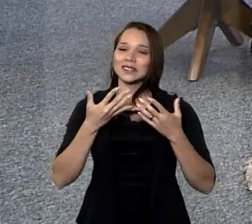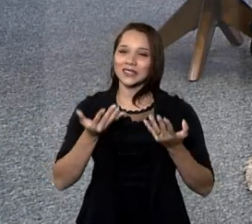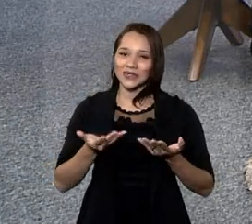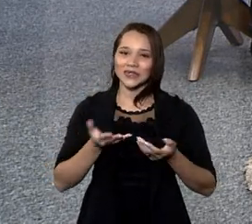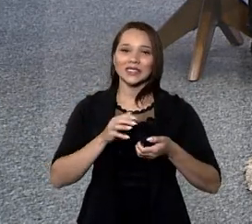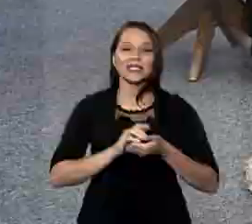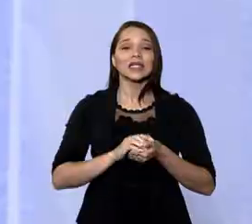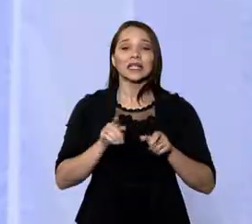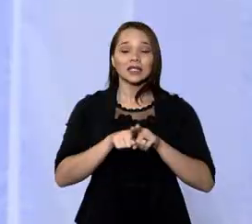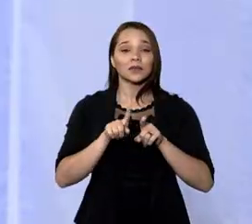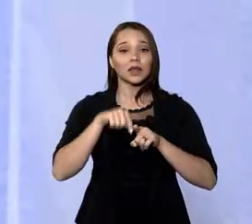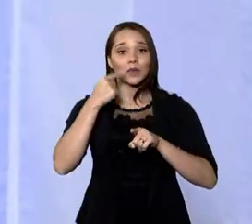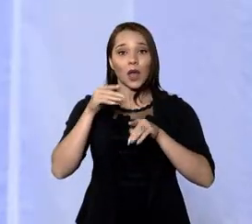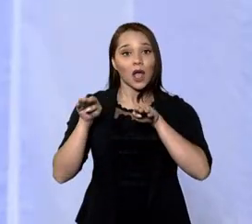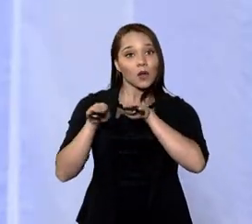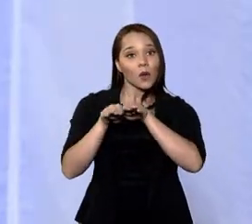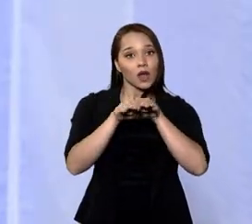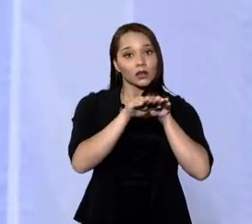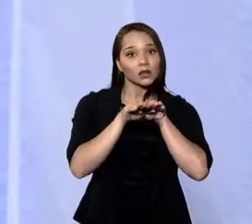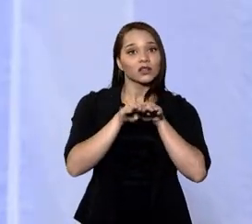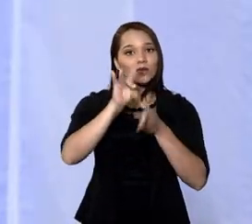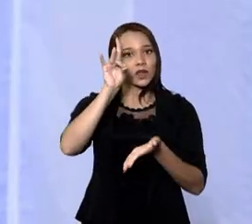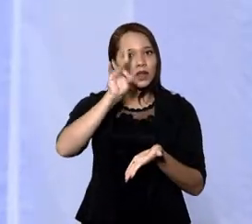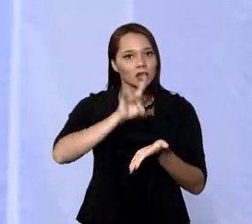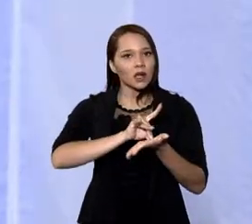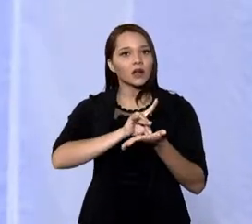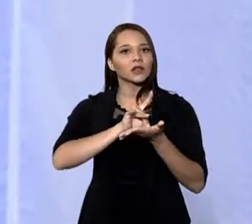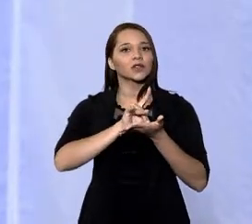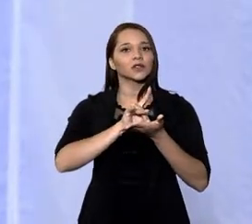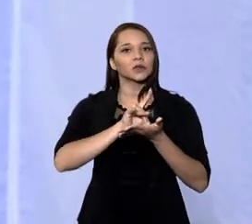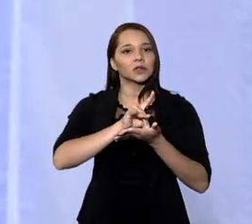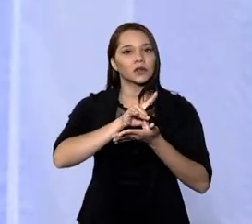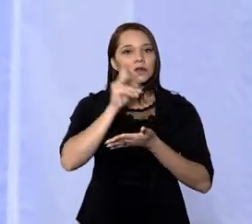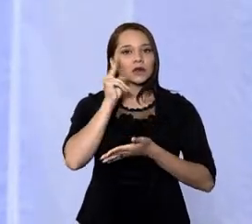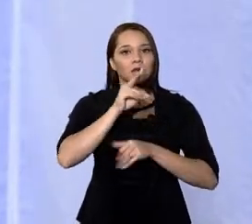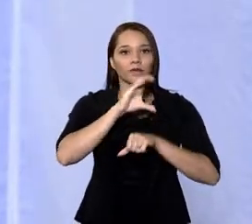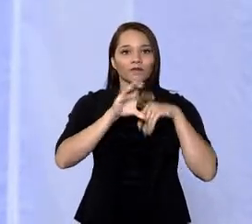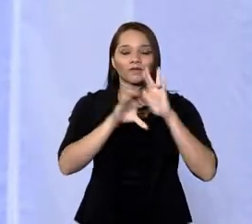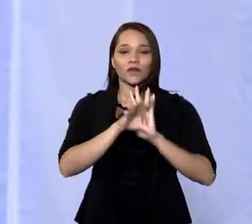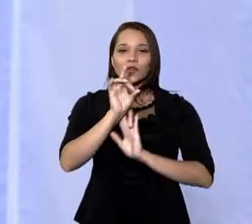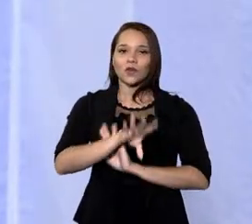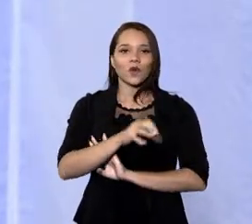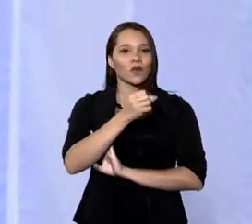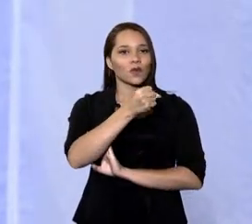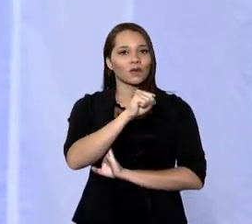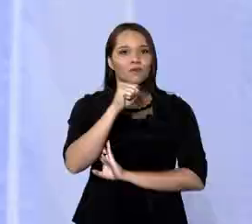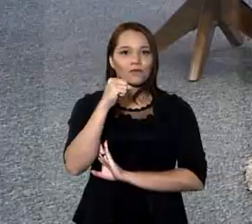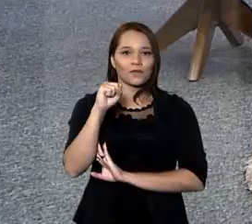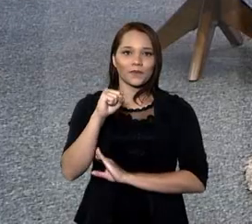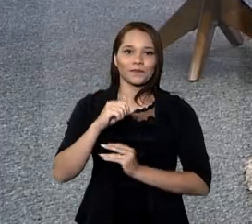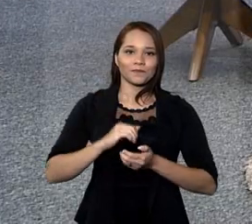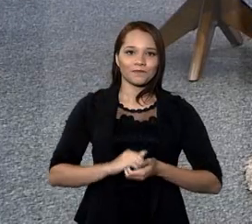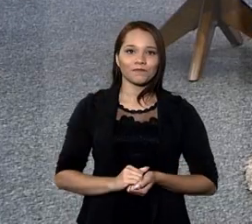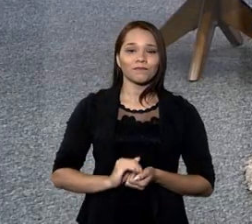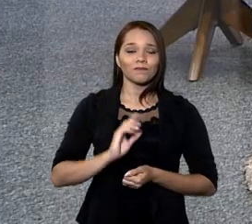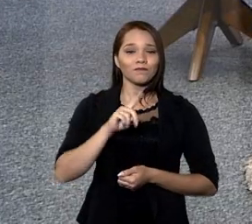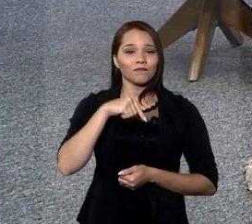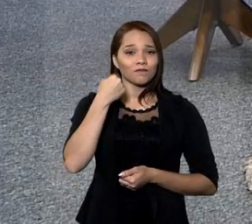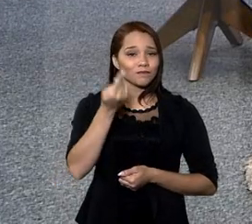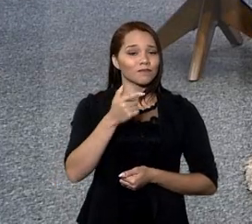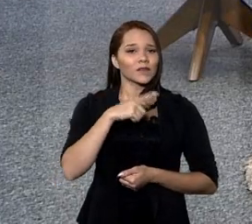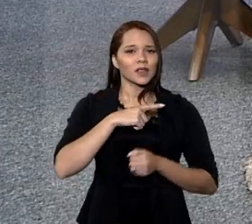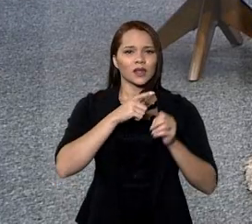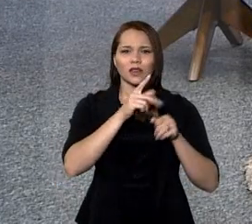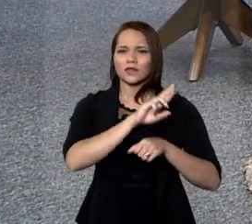enfim e a igualdade mesmo formal do ponto de vista da constituição só em 88 né e aí a gente